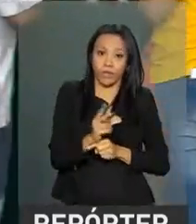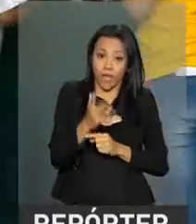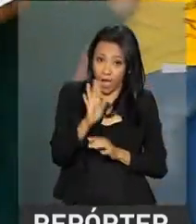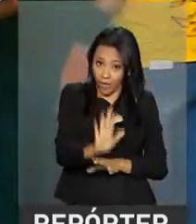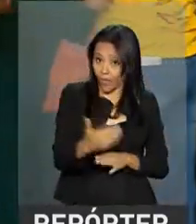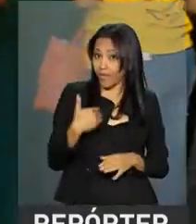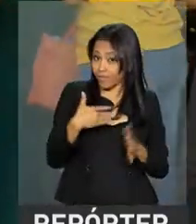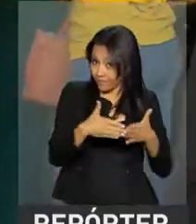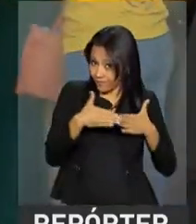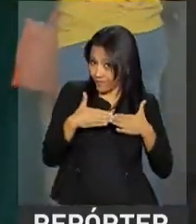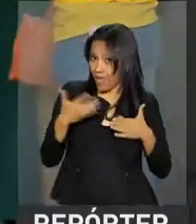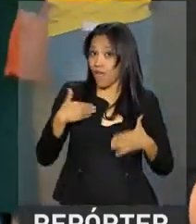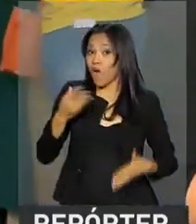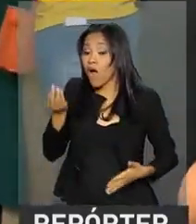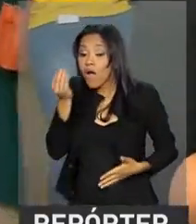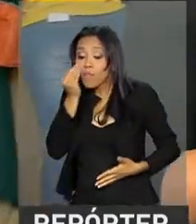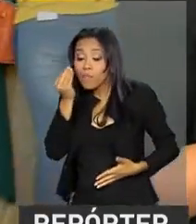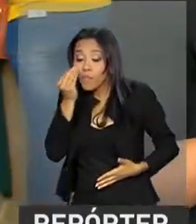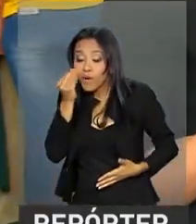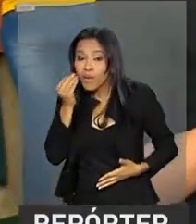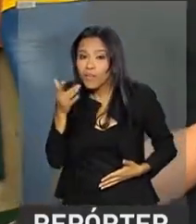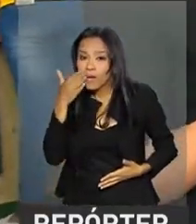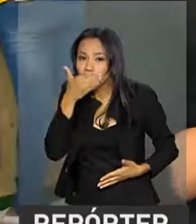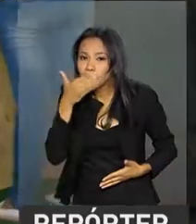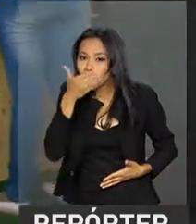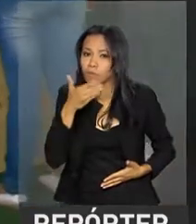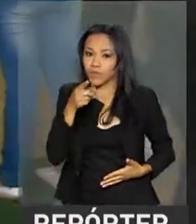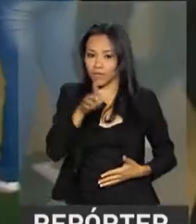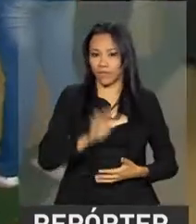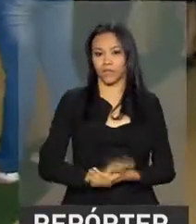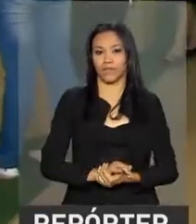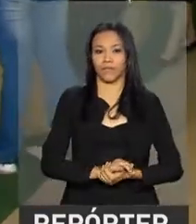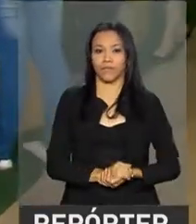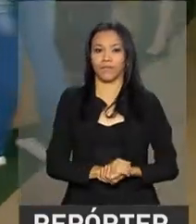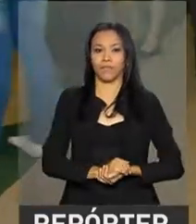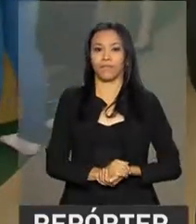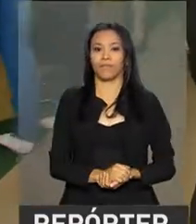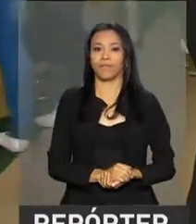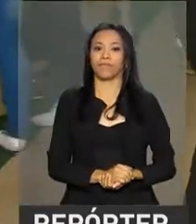eu vou provar os doces da Dona Ana Angélica.